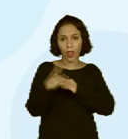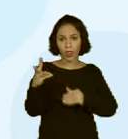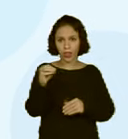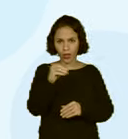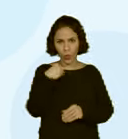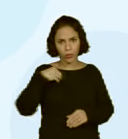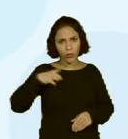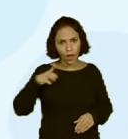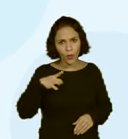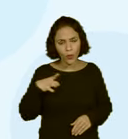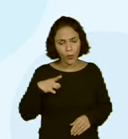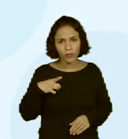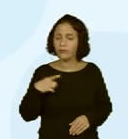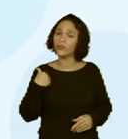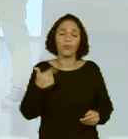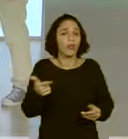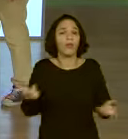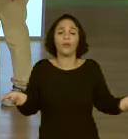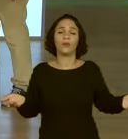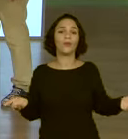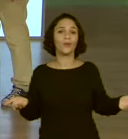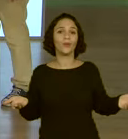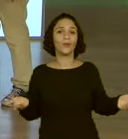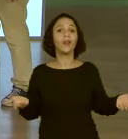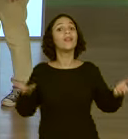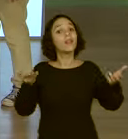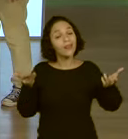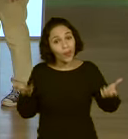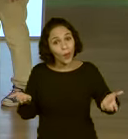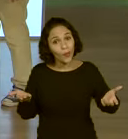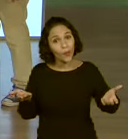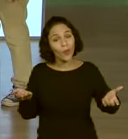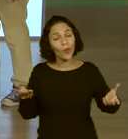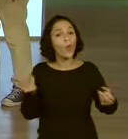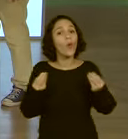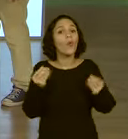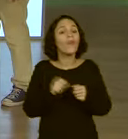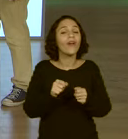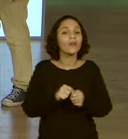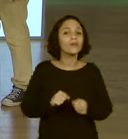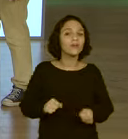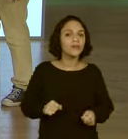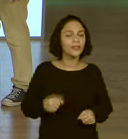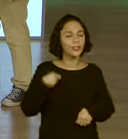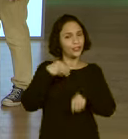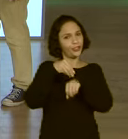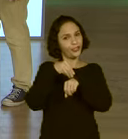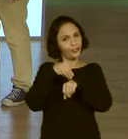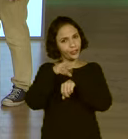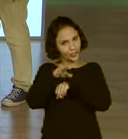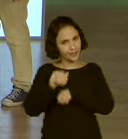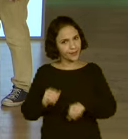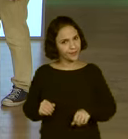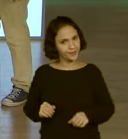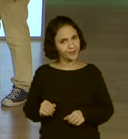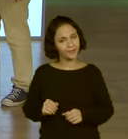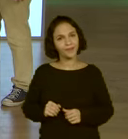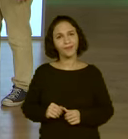R$300 todos os meses? Não tenho R$300. Então, a dica, gente,